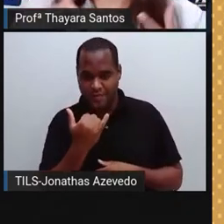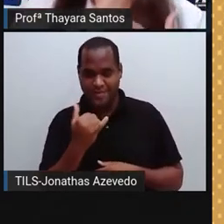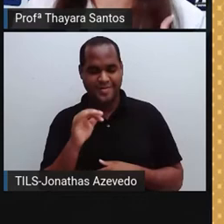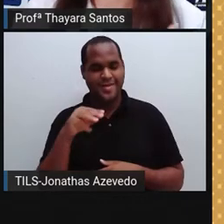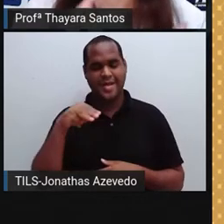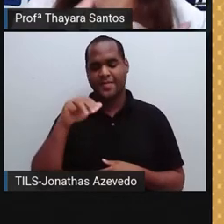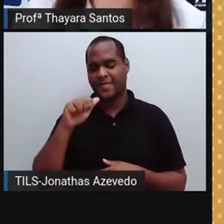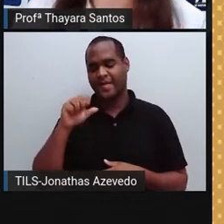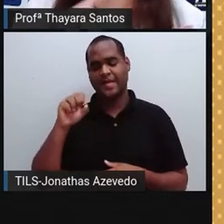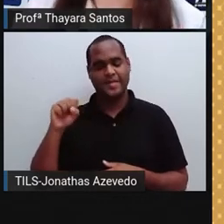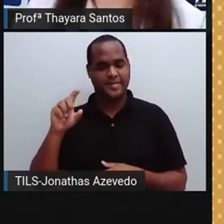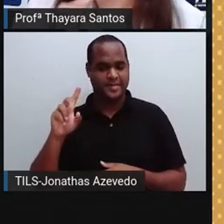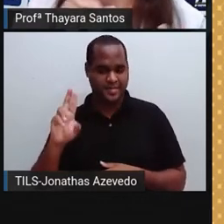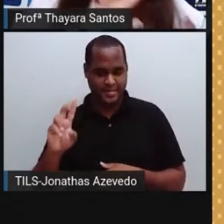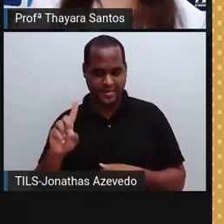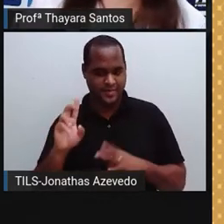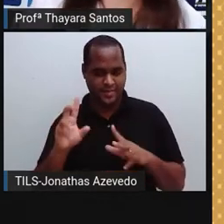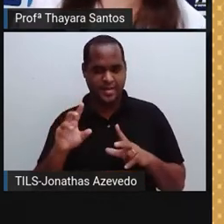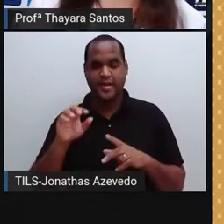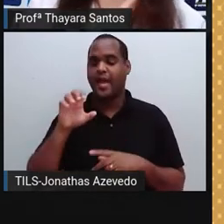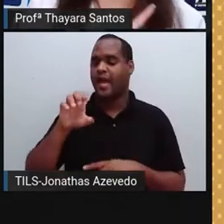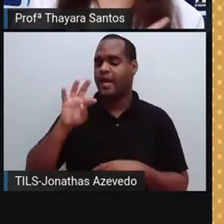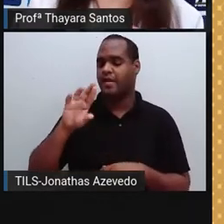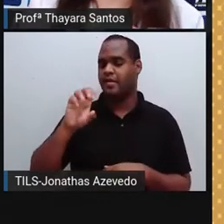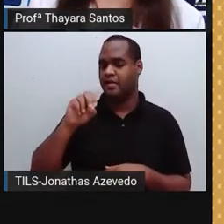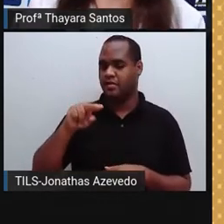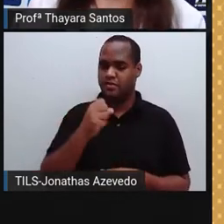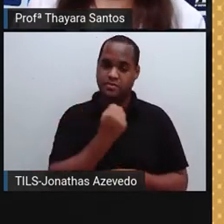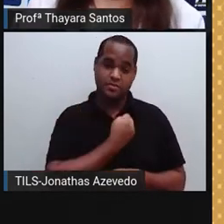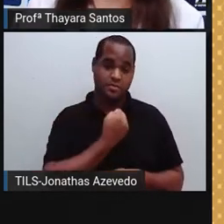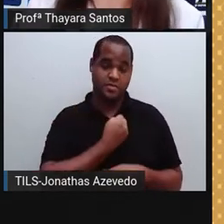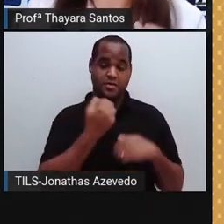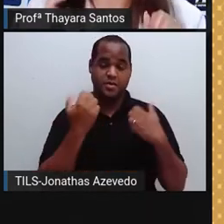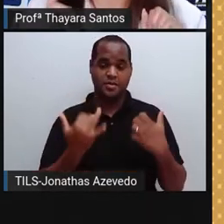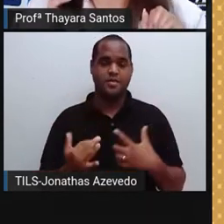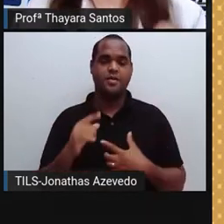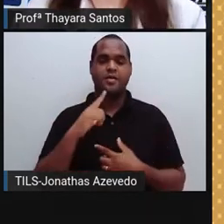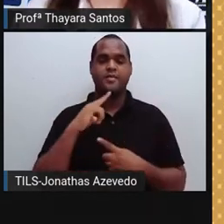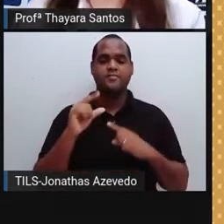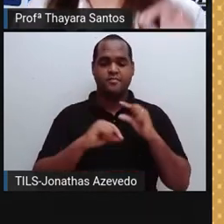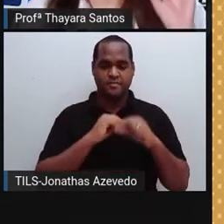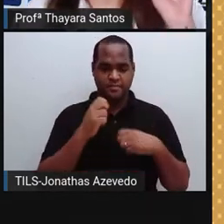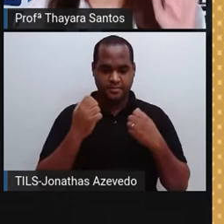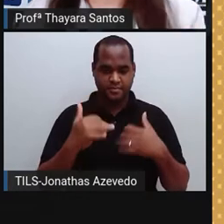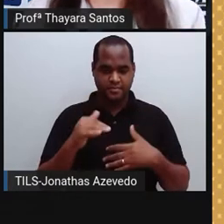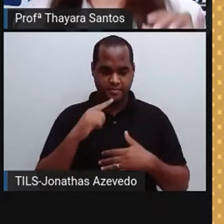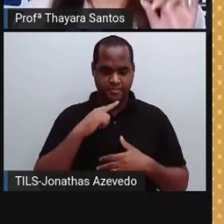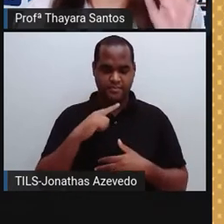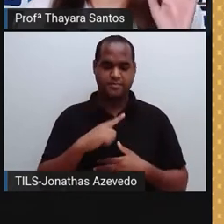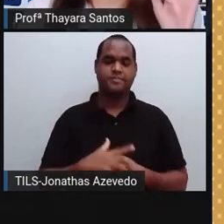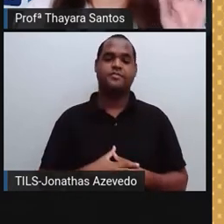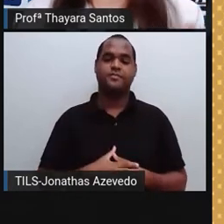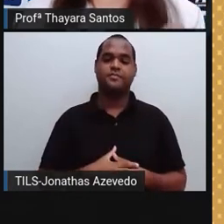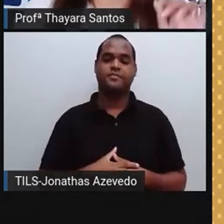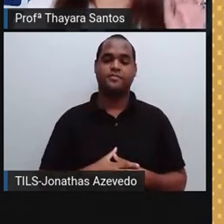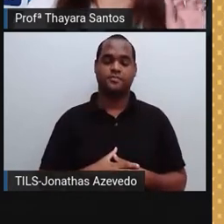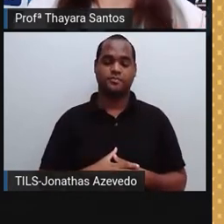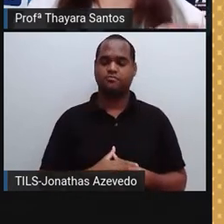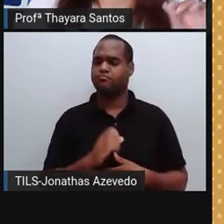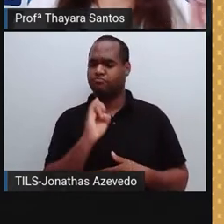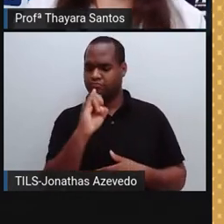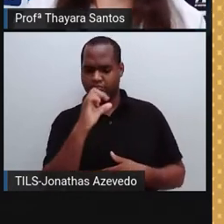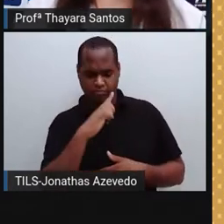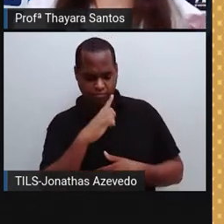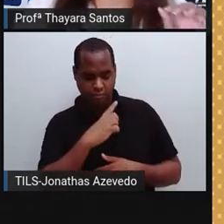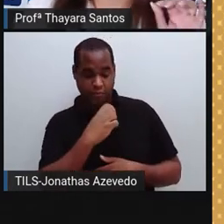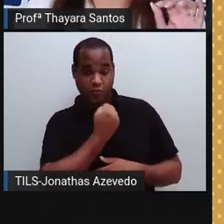O número atômico é igual ao número de elétrons, que também vai ser igual ao número de prótons. Então, se eu tenho um número